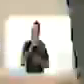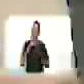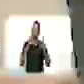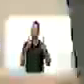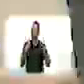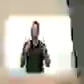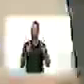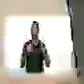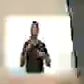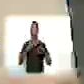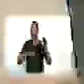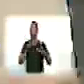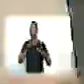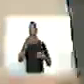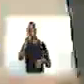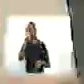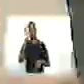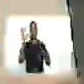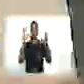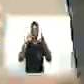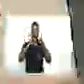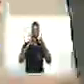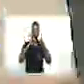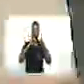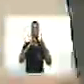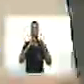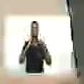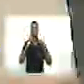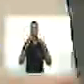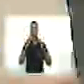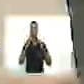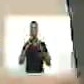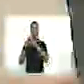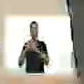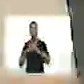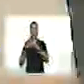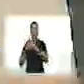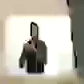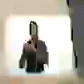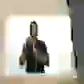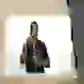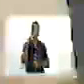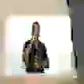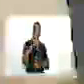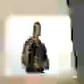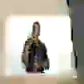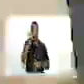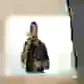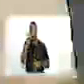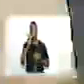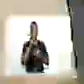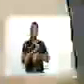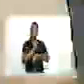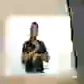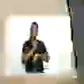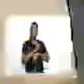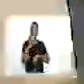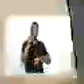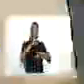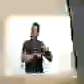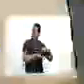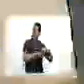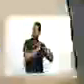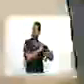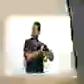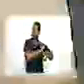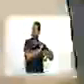ah fechou depois da as 10 o caminhão passou 7:30 8 horas que ele segure o lixo dentro do estabelecimento dele